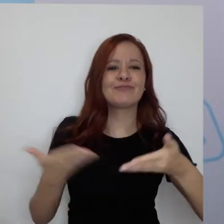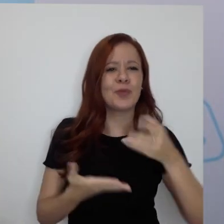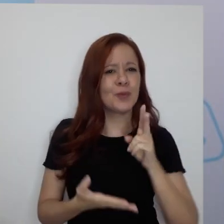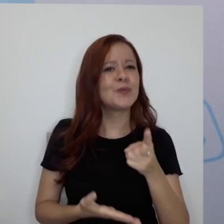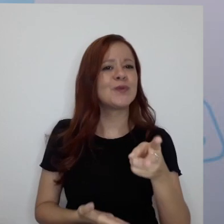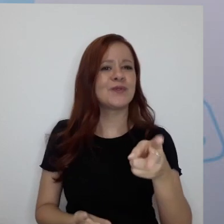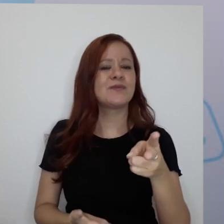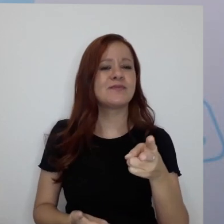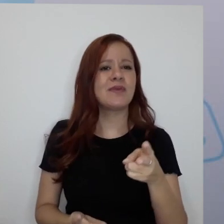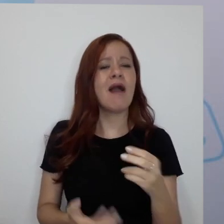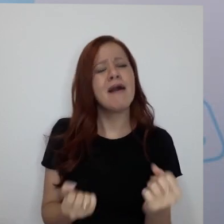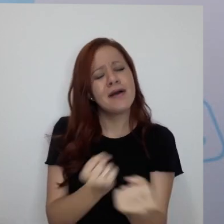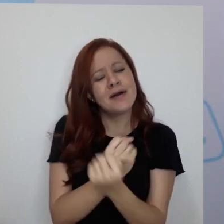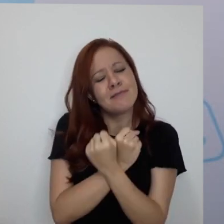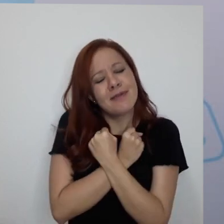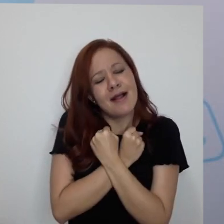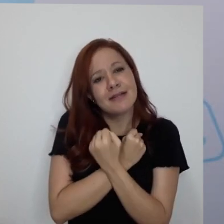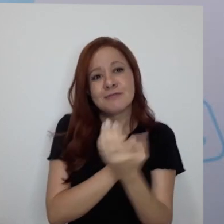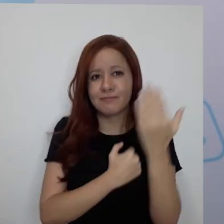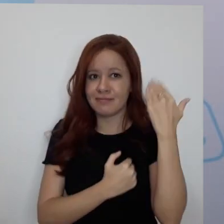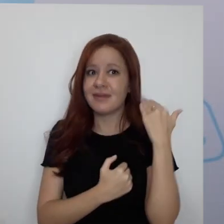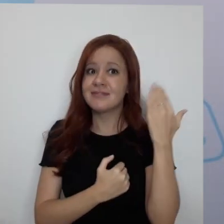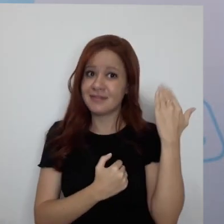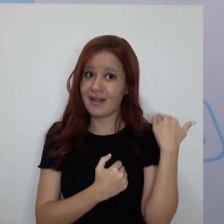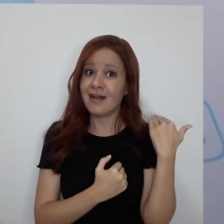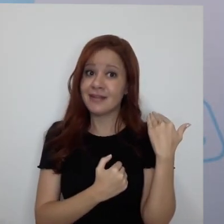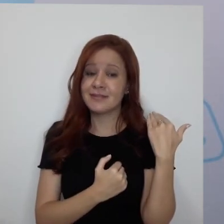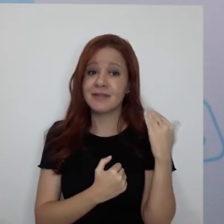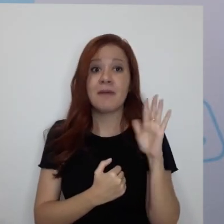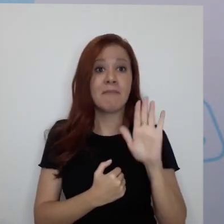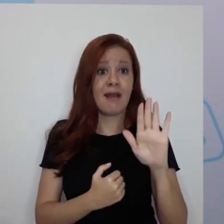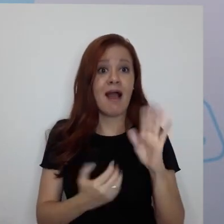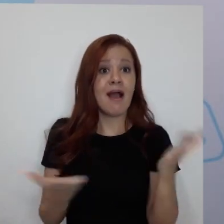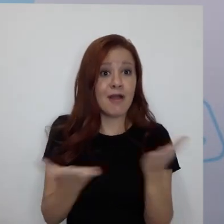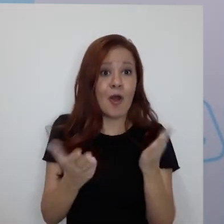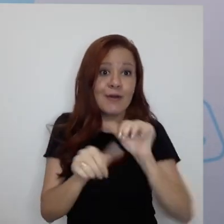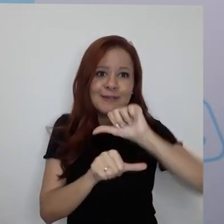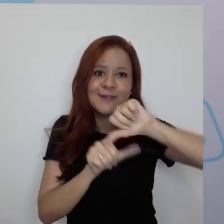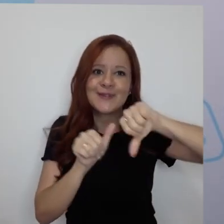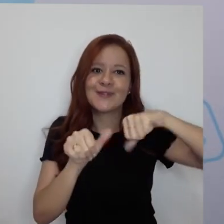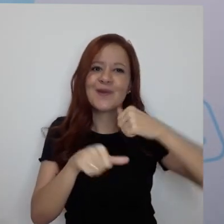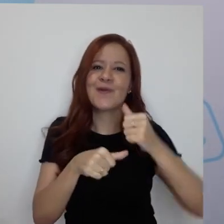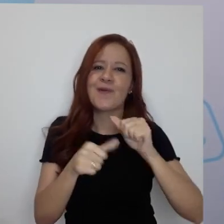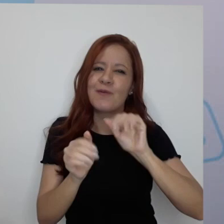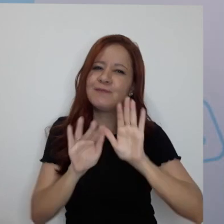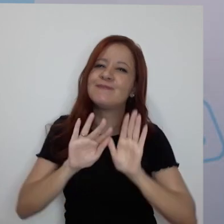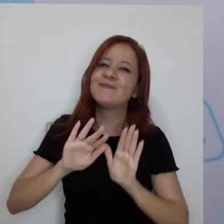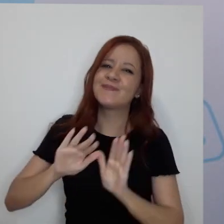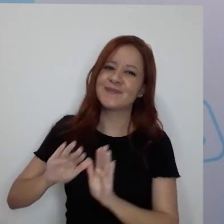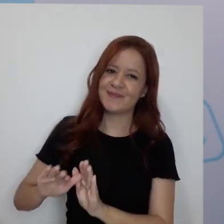abraço, que sempre esteve tão presente nessa interação, ele agora precisa ser deixado um pouquinho de lado.